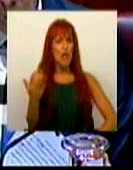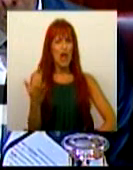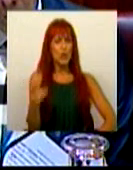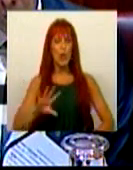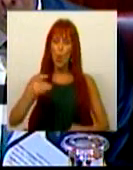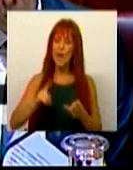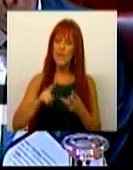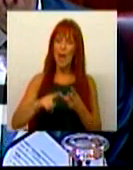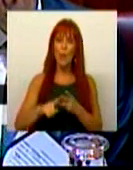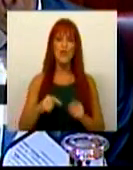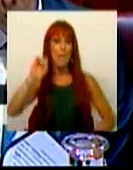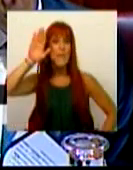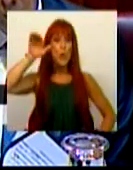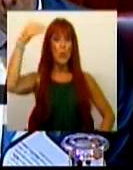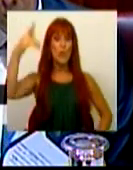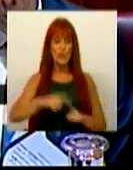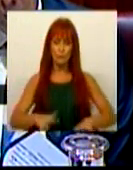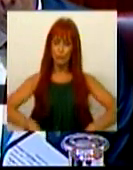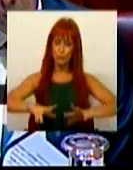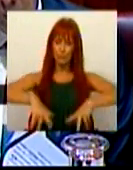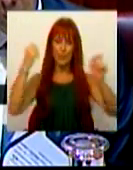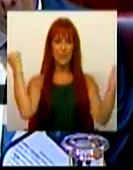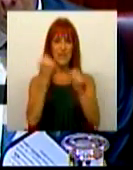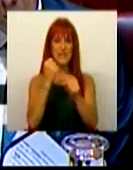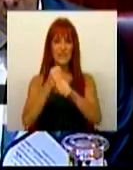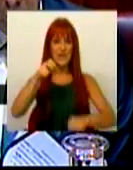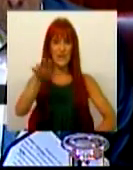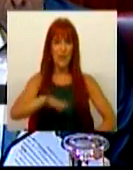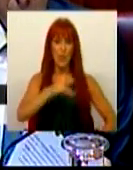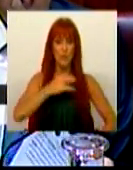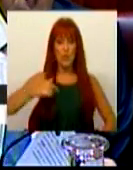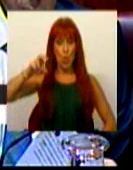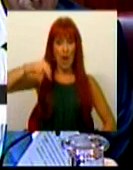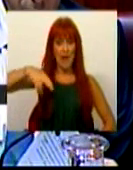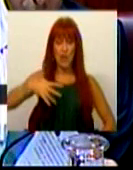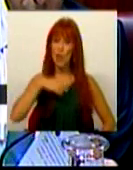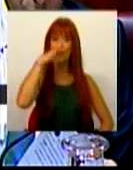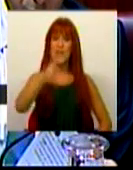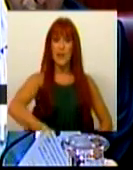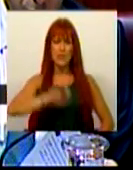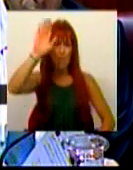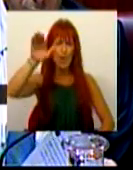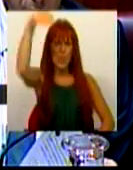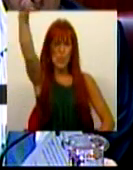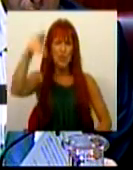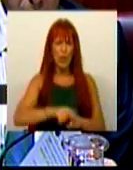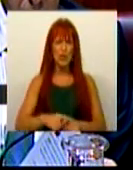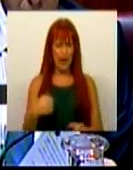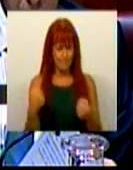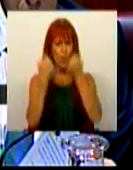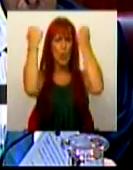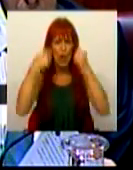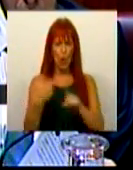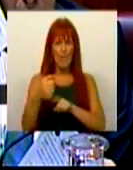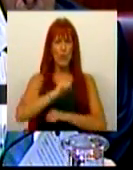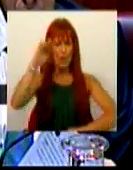Quando nós damos como prioridade o desenvolvimento do Serviço Nacional de Saúde, o que nós estamos a dizer é que é prioridade enfrentar o desafio do